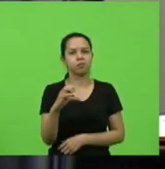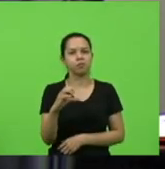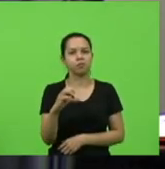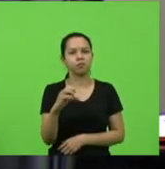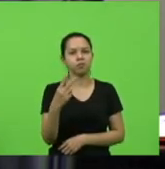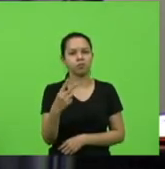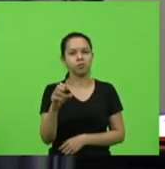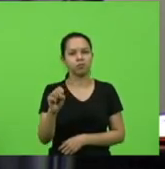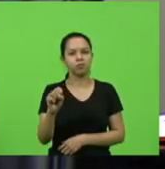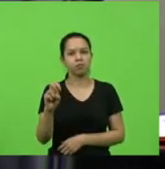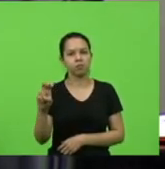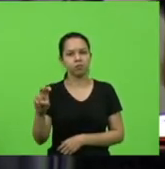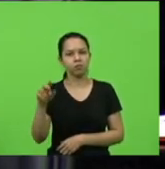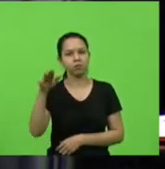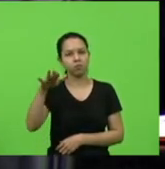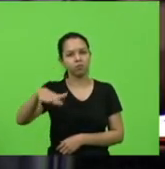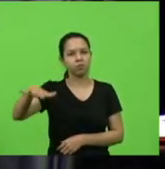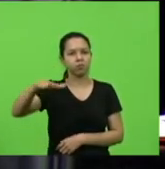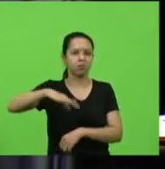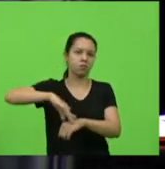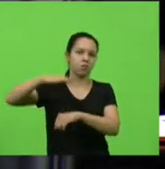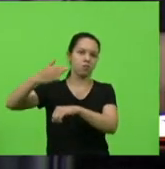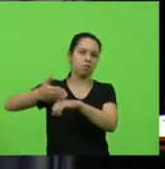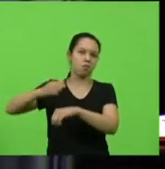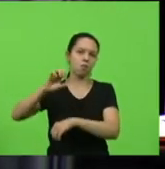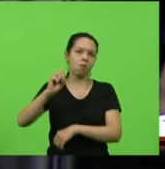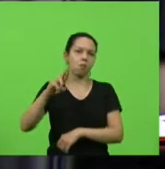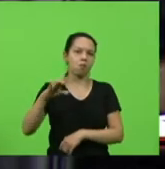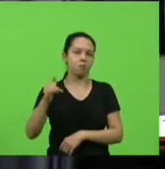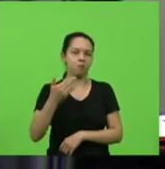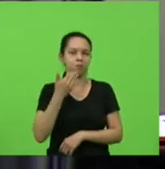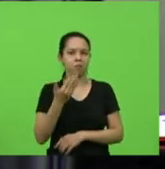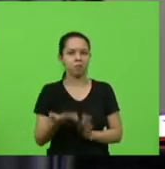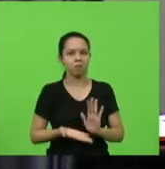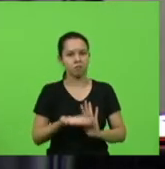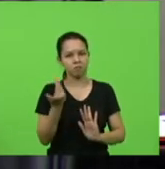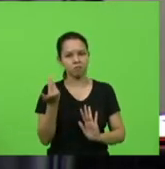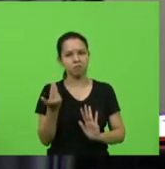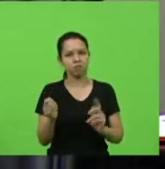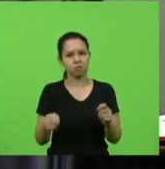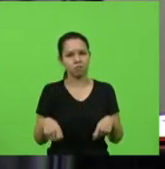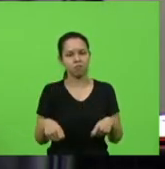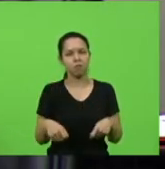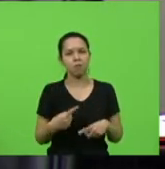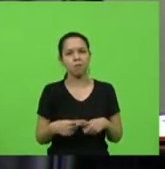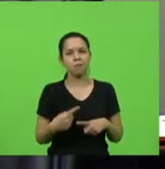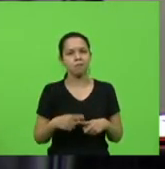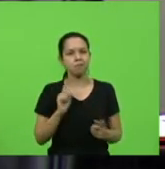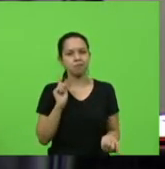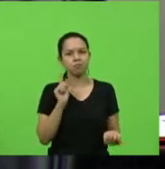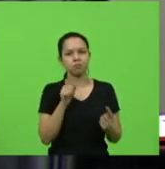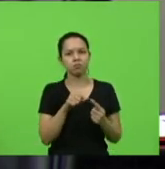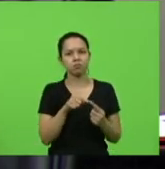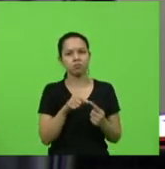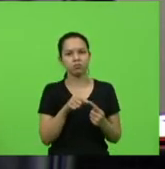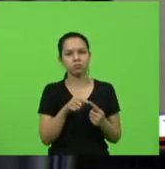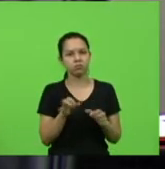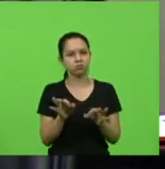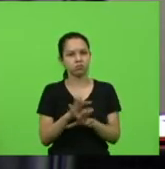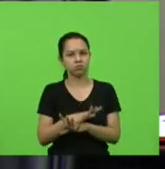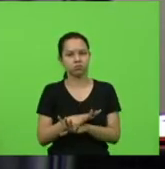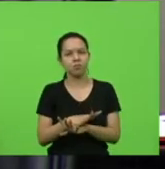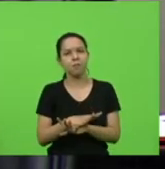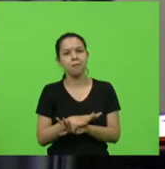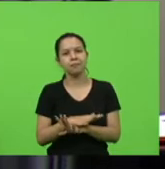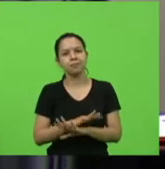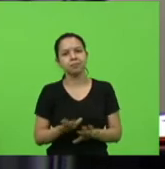Rocinha. Então, peço que seja retirado de pauta, se for possível, porque o objeto em si já perdeu o seu efeito,